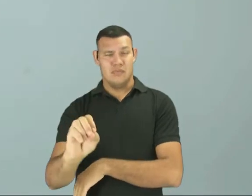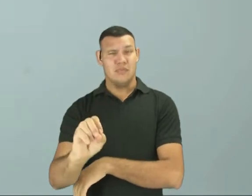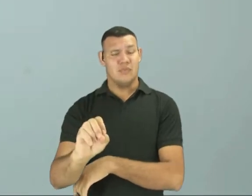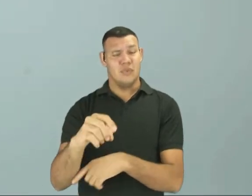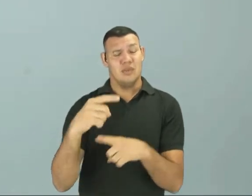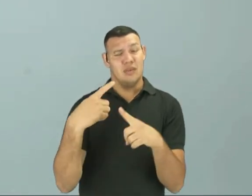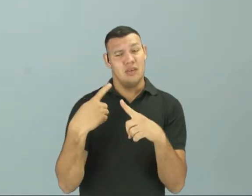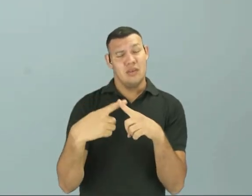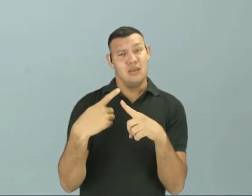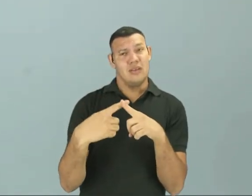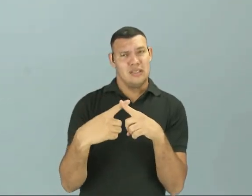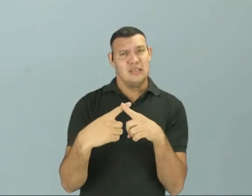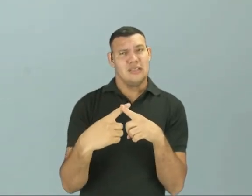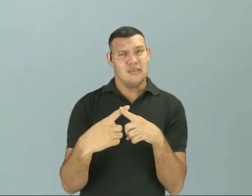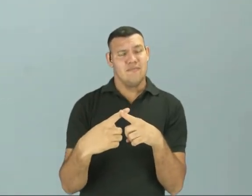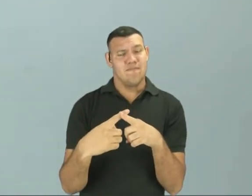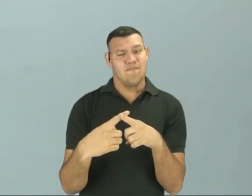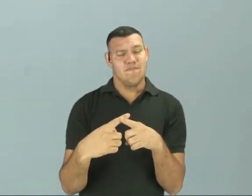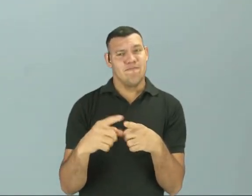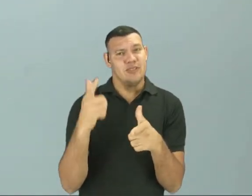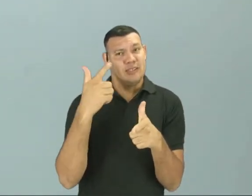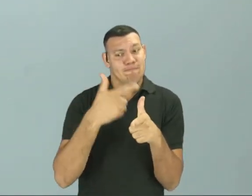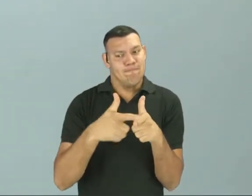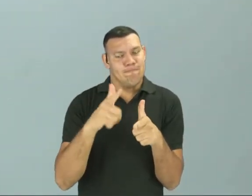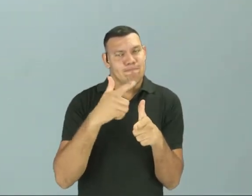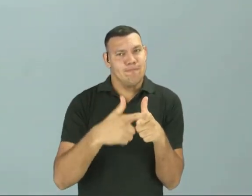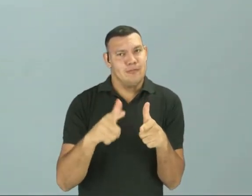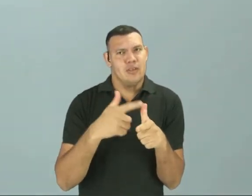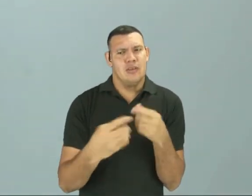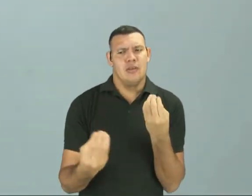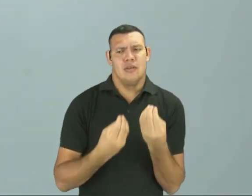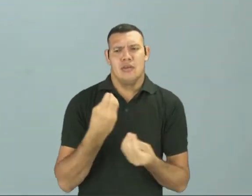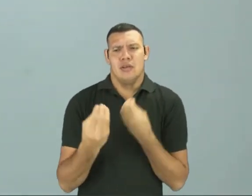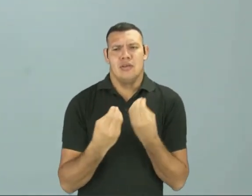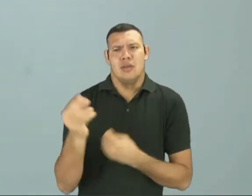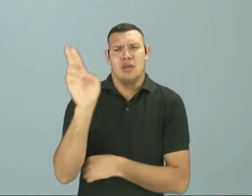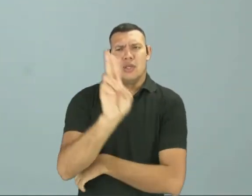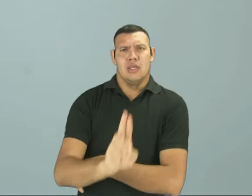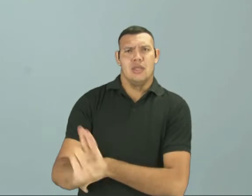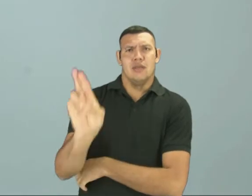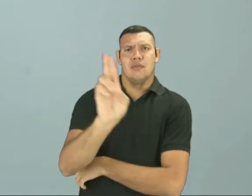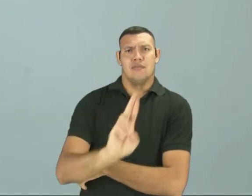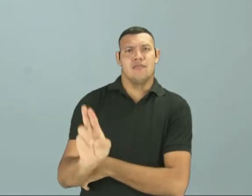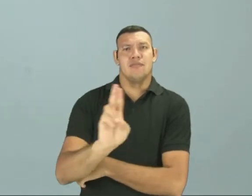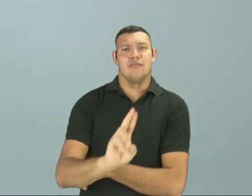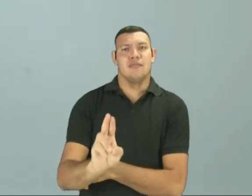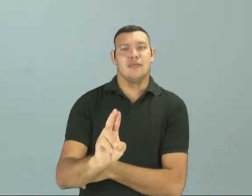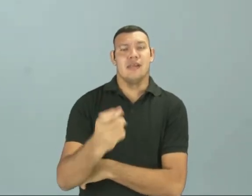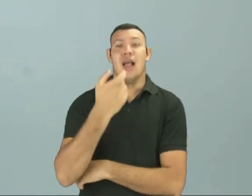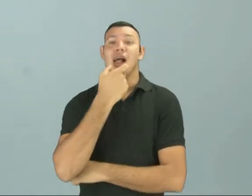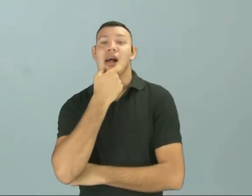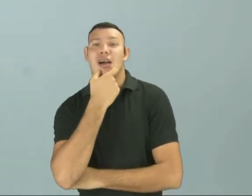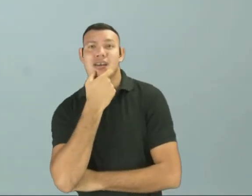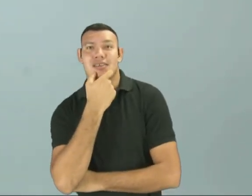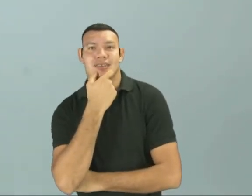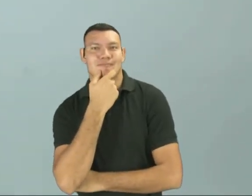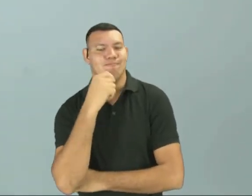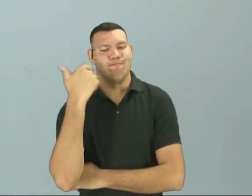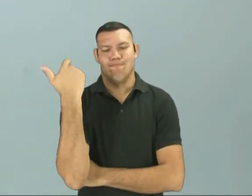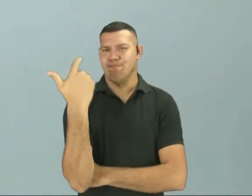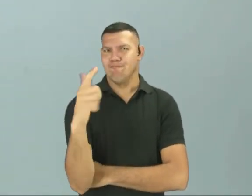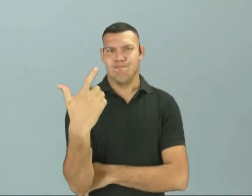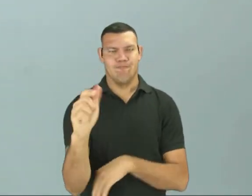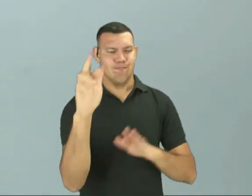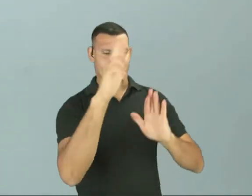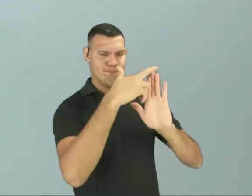polêmica sobre como utilizar o gerúndio e o infinitivo em língua inglesa. Na verdade, não existe uma